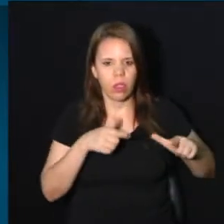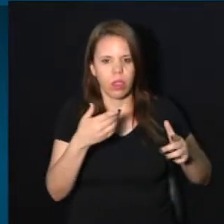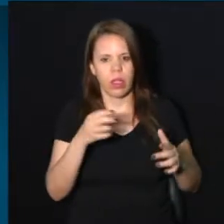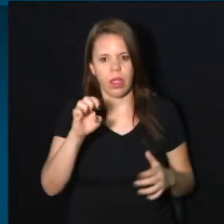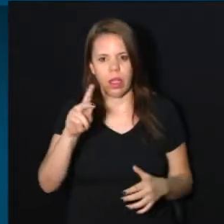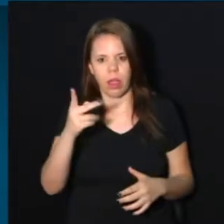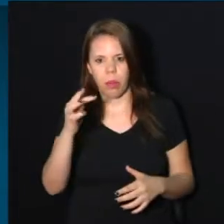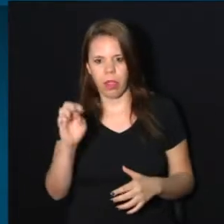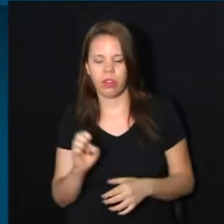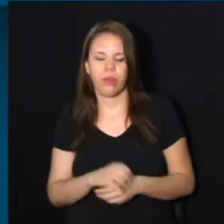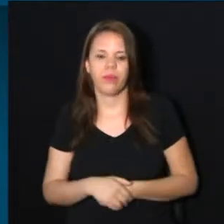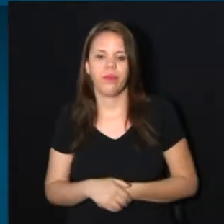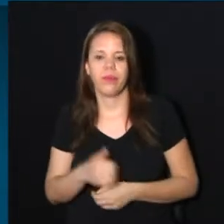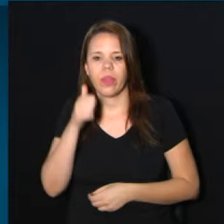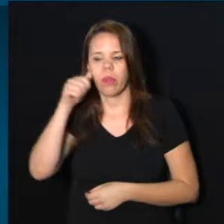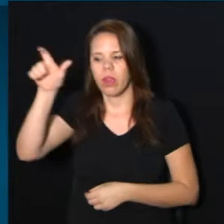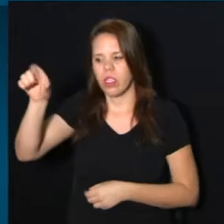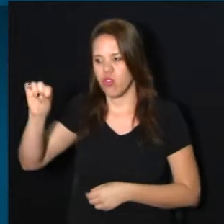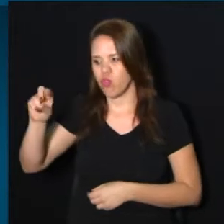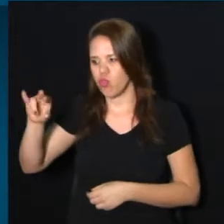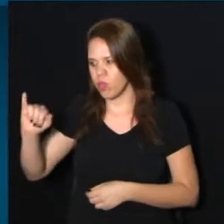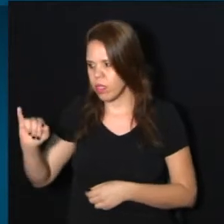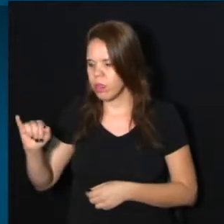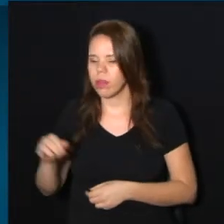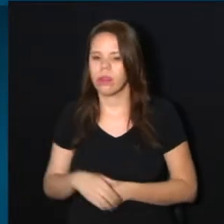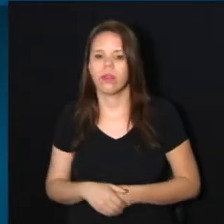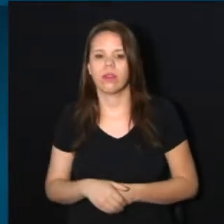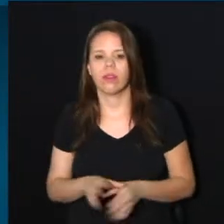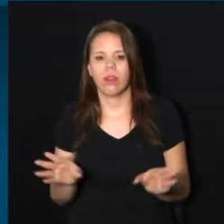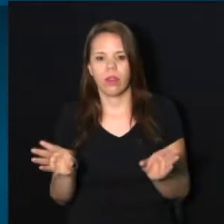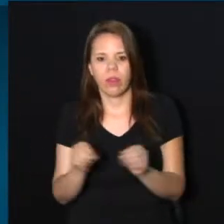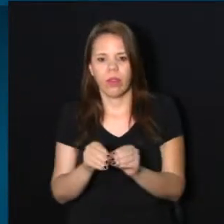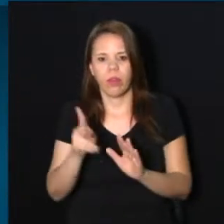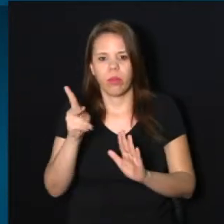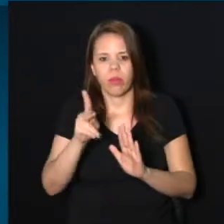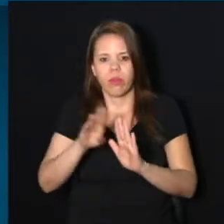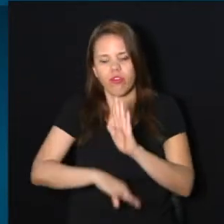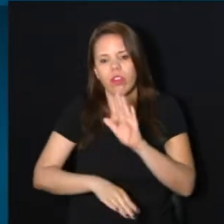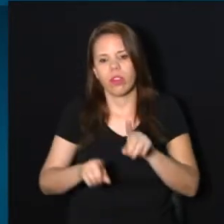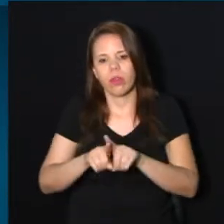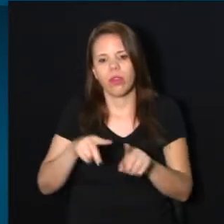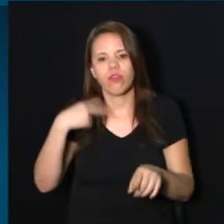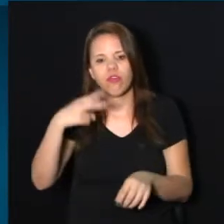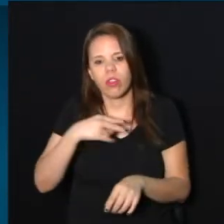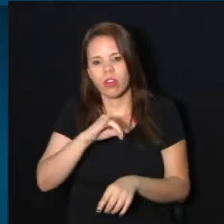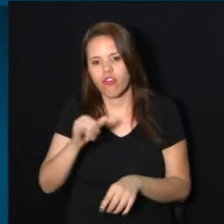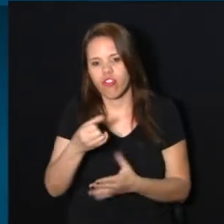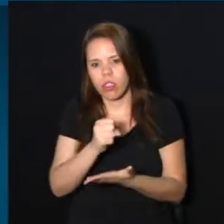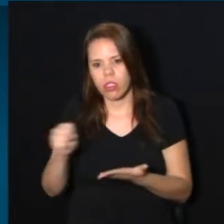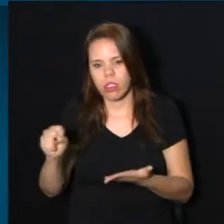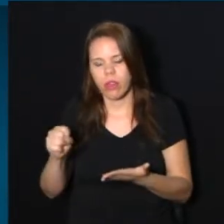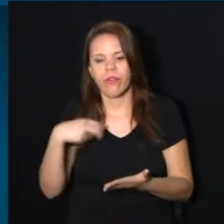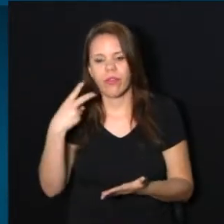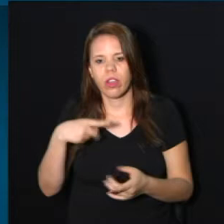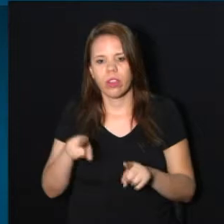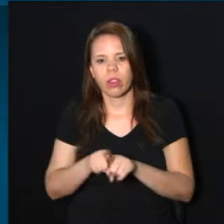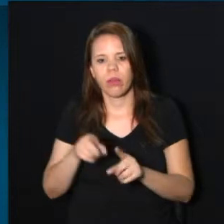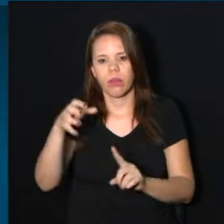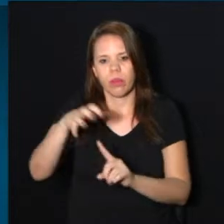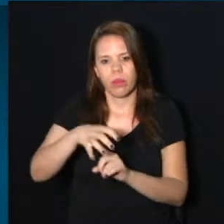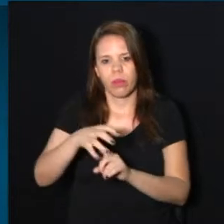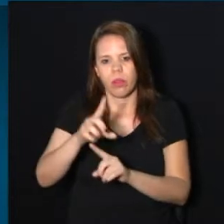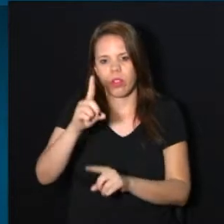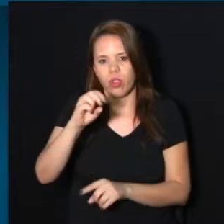Souza Betinho a Suzy Santos. E por fim está na pauta o projeto de lei do vereador J. Silva, que denomina Praça Construtor